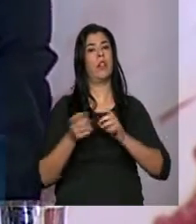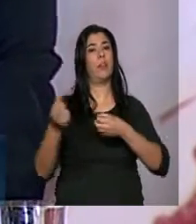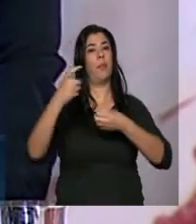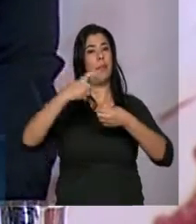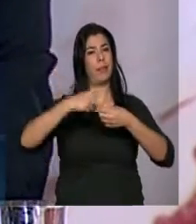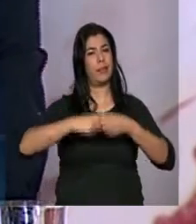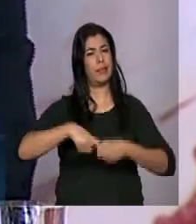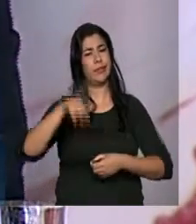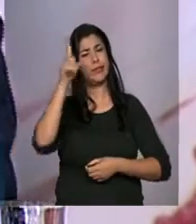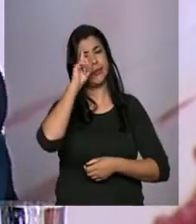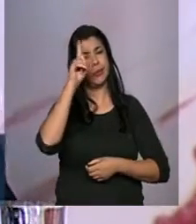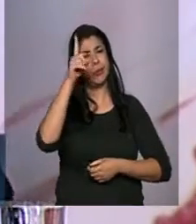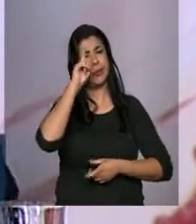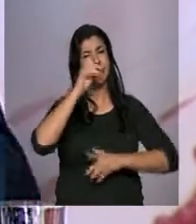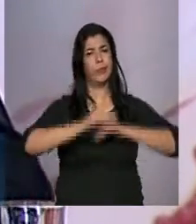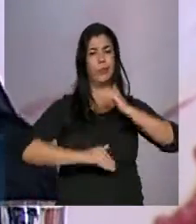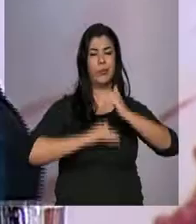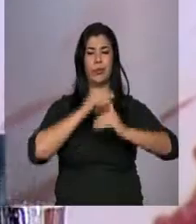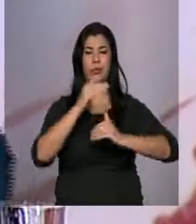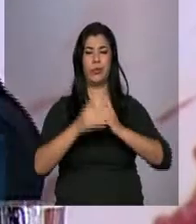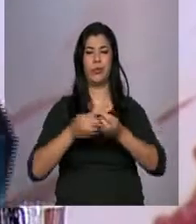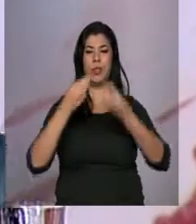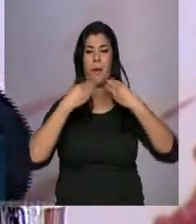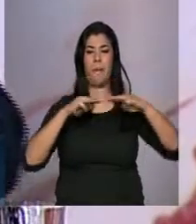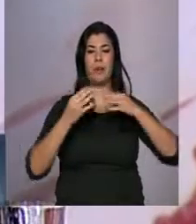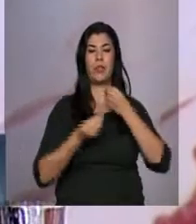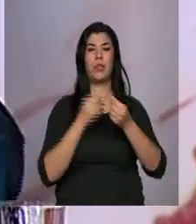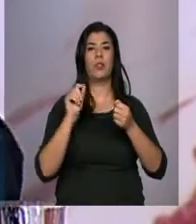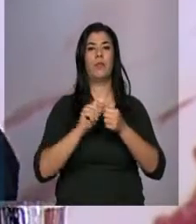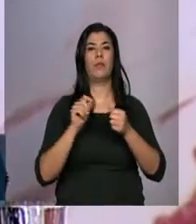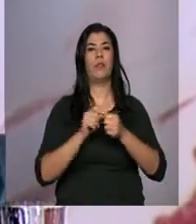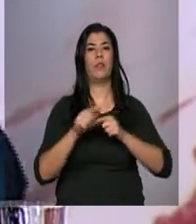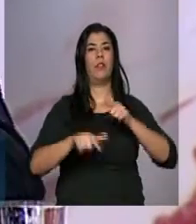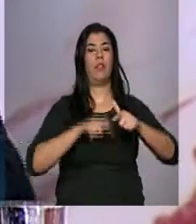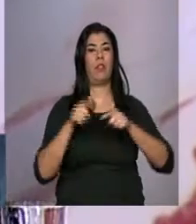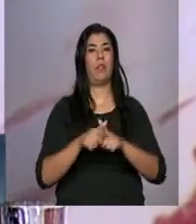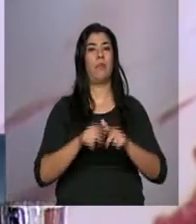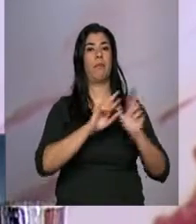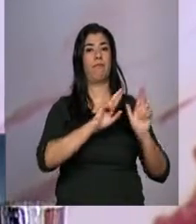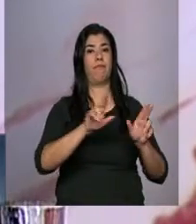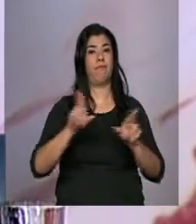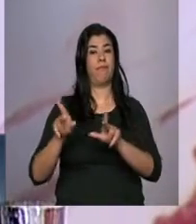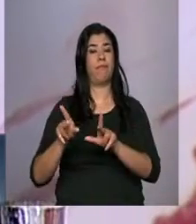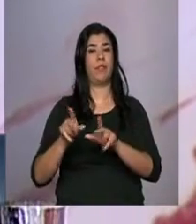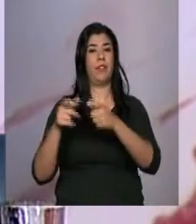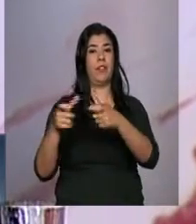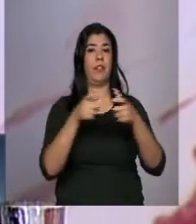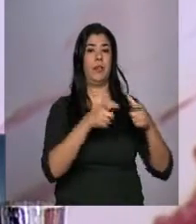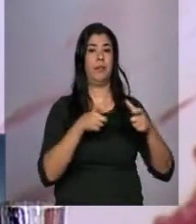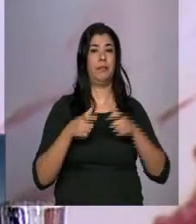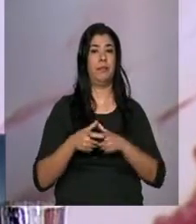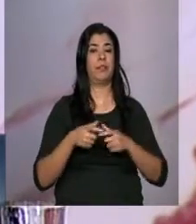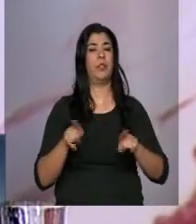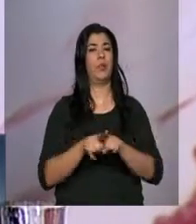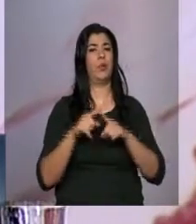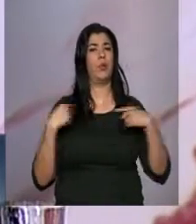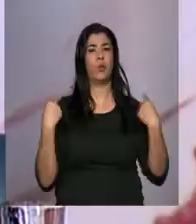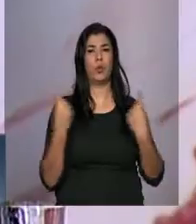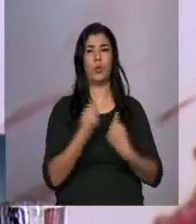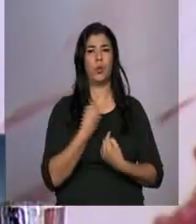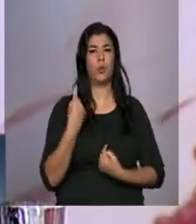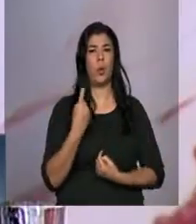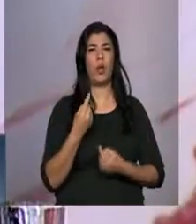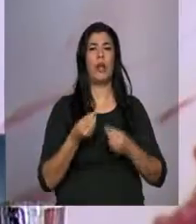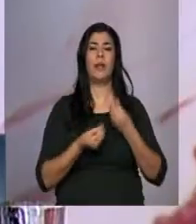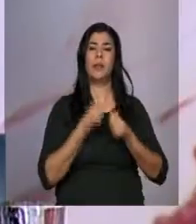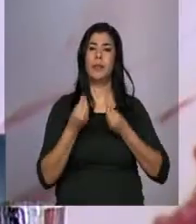dia martelando uma série de mensagens e a gente também trabalhando desde o outro lado. Por isso que é uma militância que não pode